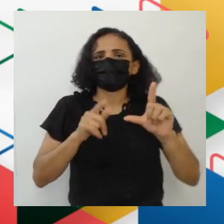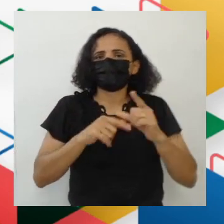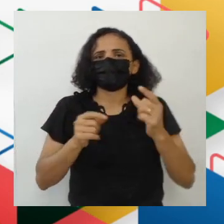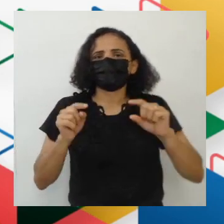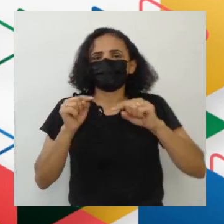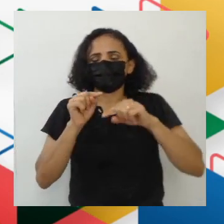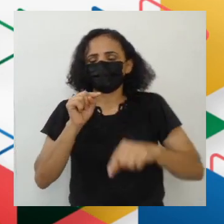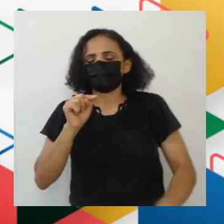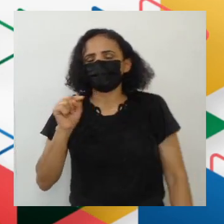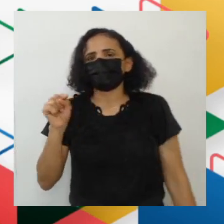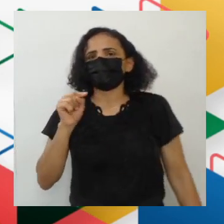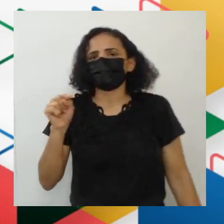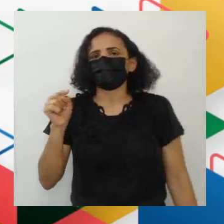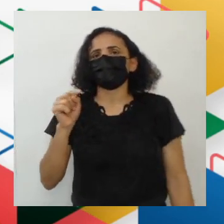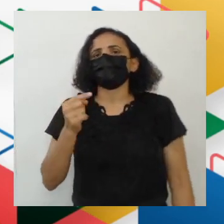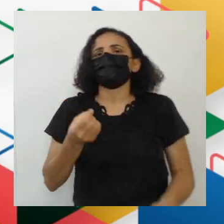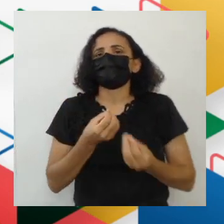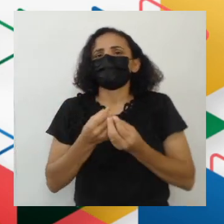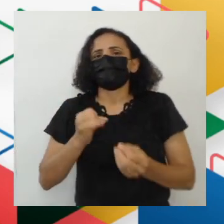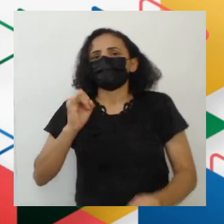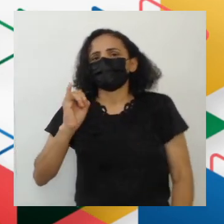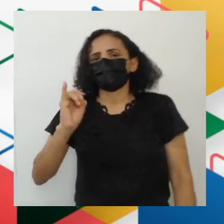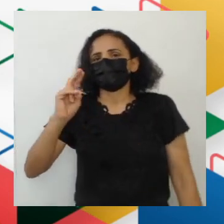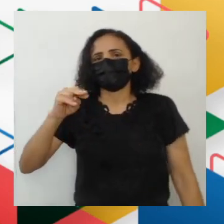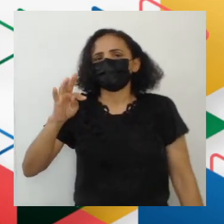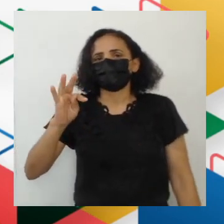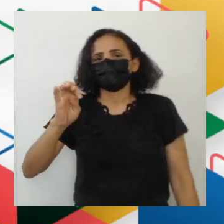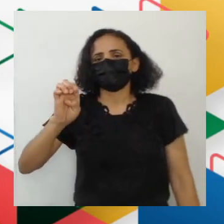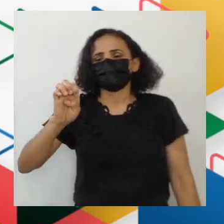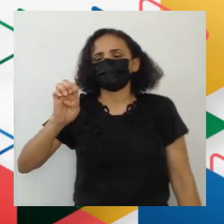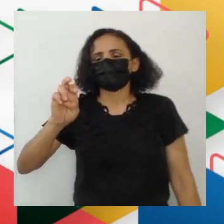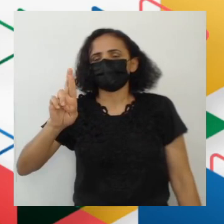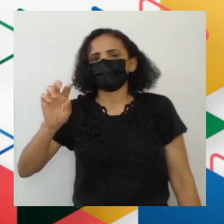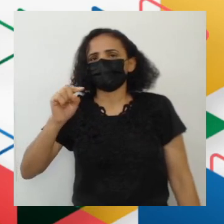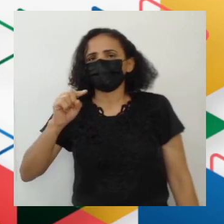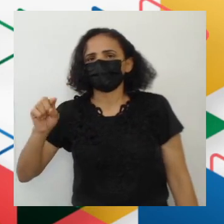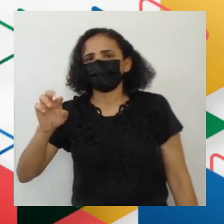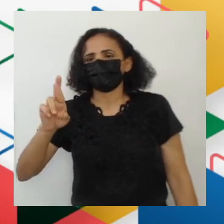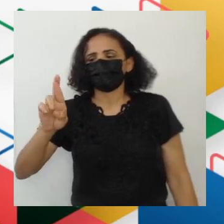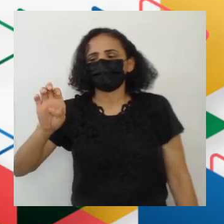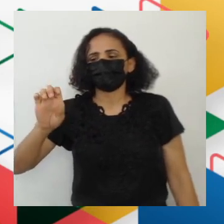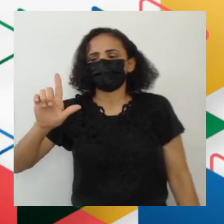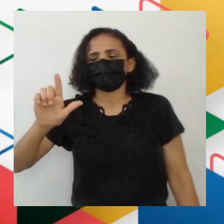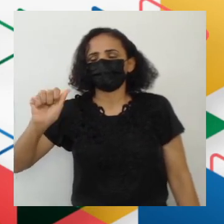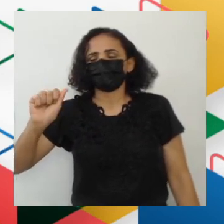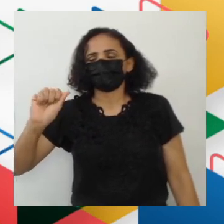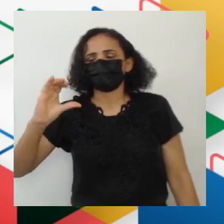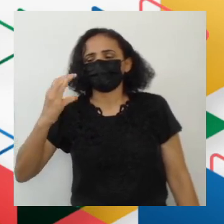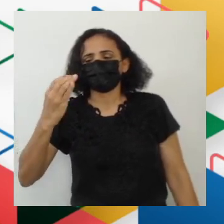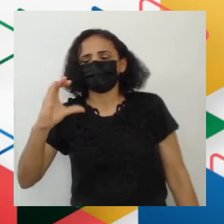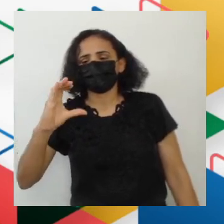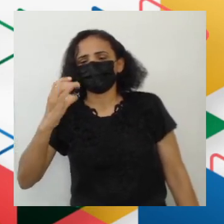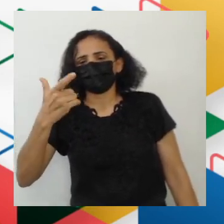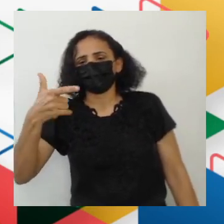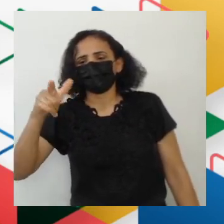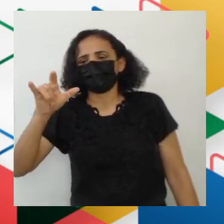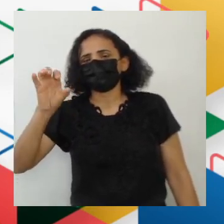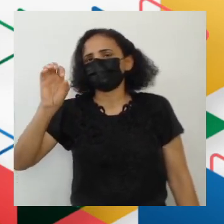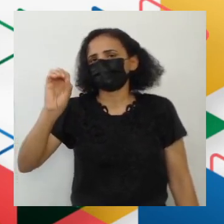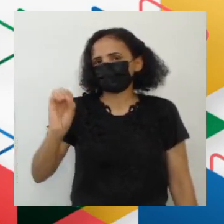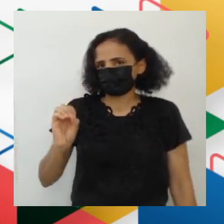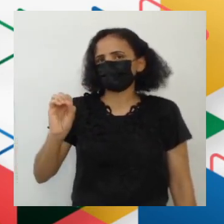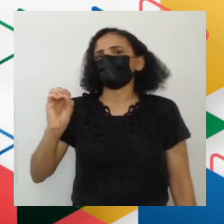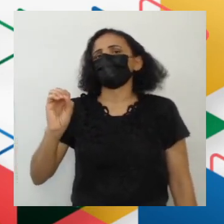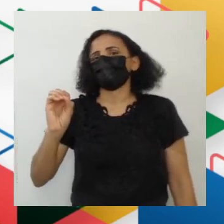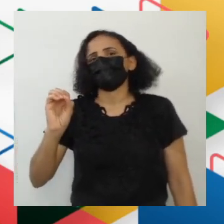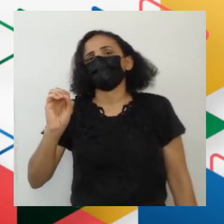hífen aí, não se esqueçam, a palavra inter-relação tem um prefixo inter, que termina com a